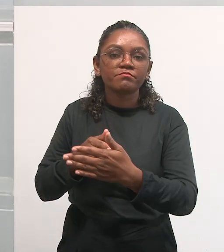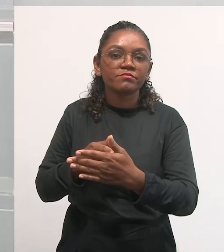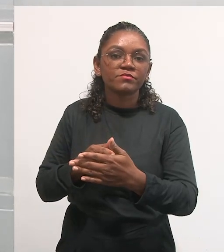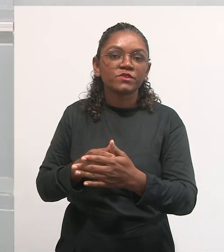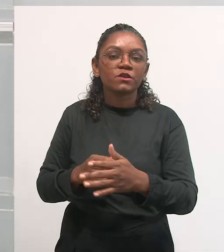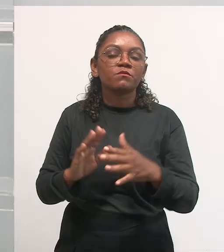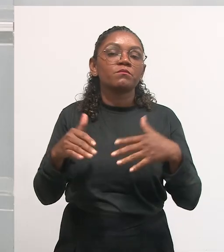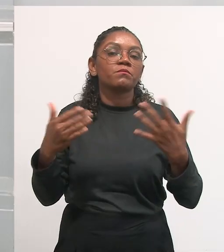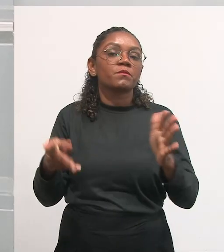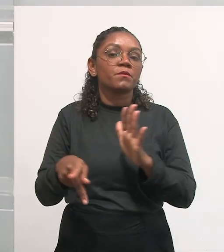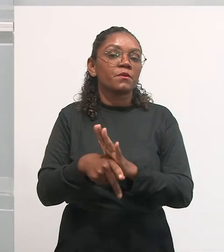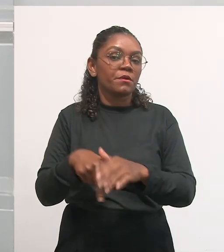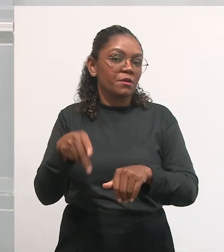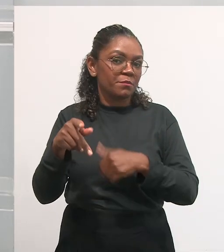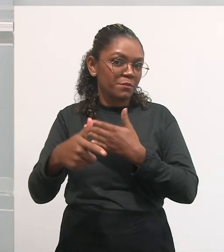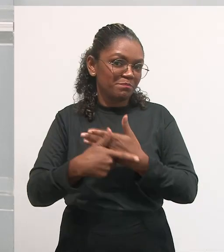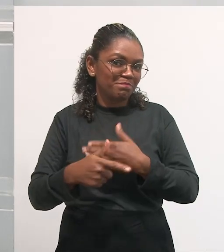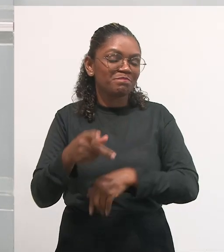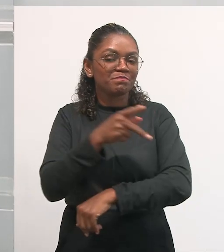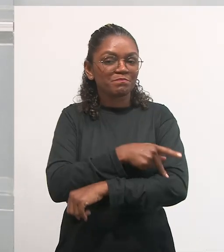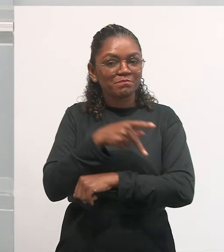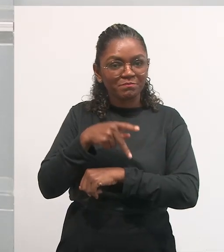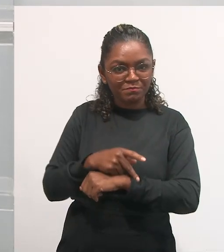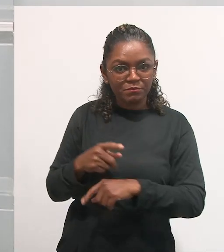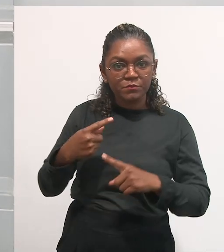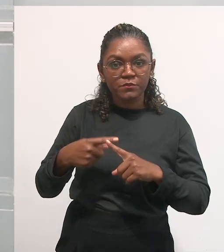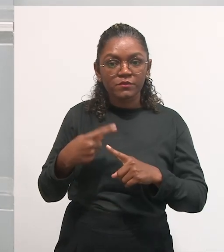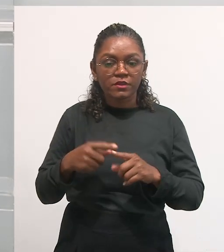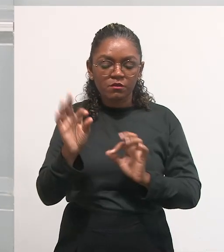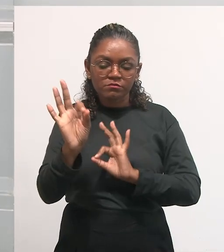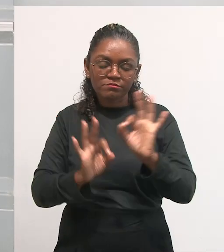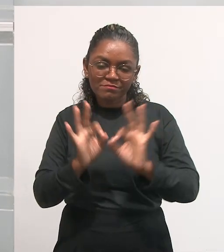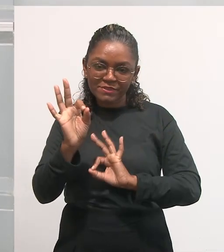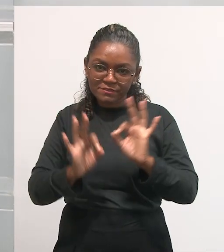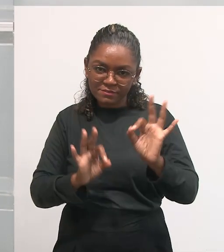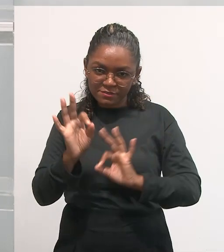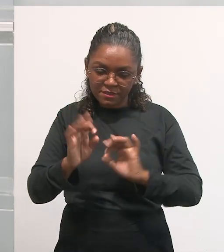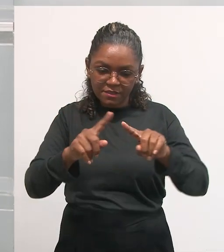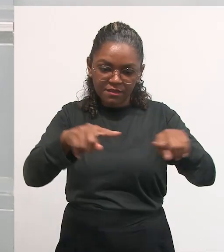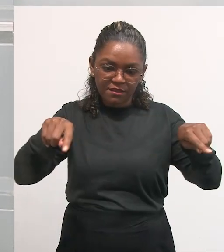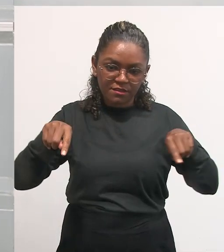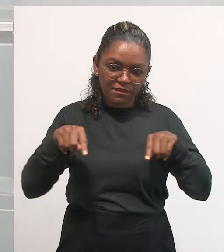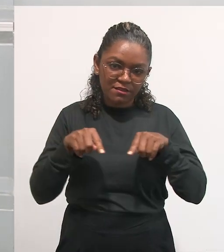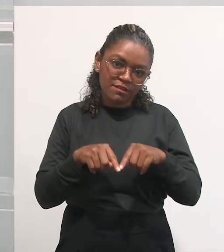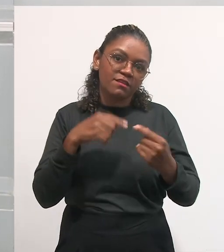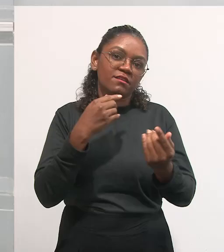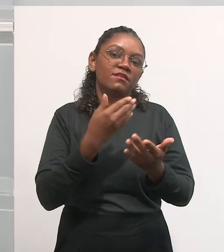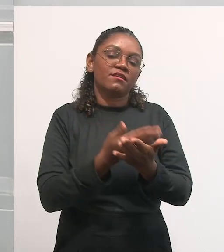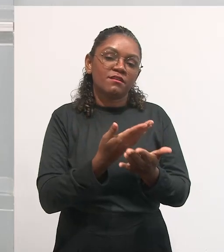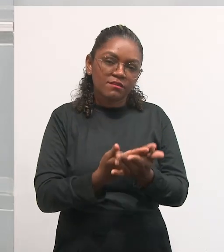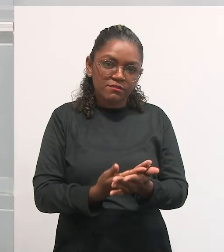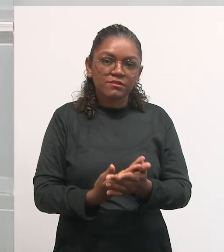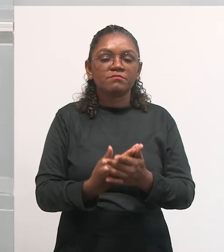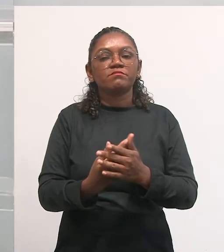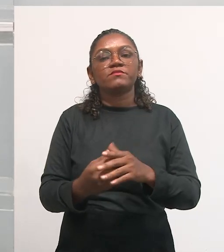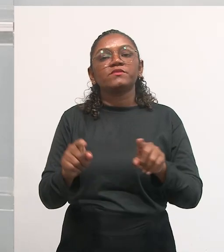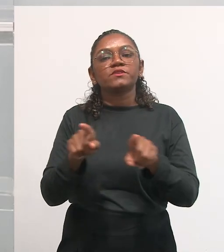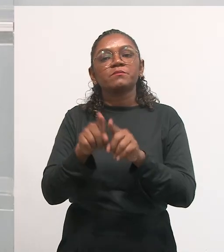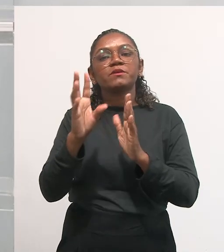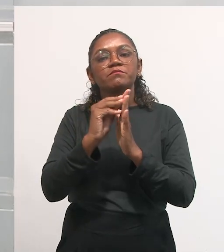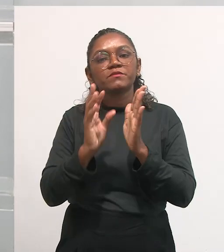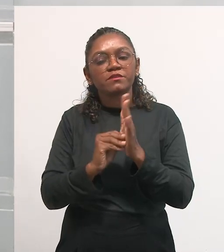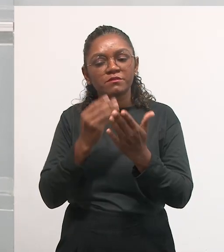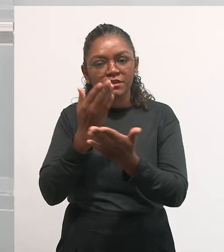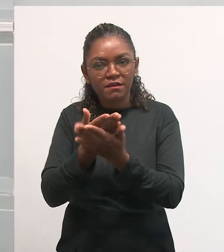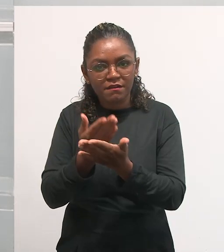fazer pedagógico porque nós devemos a agir e organizar a nossa sala de aula as nossas aulas preparar o plano